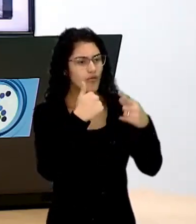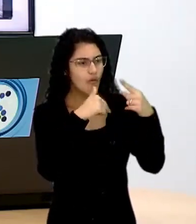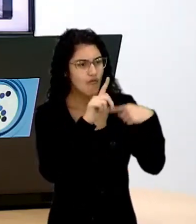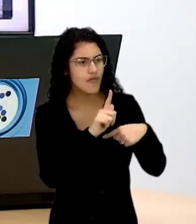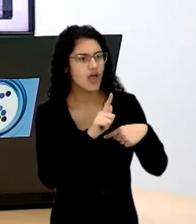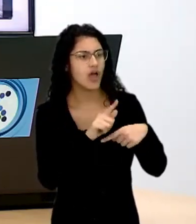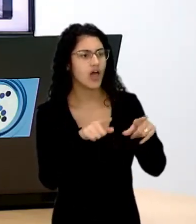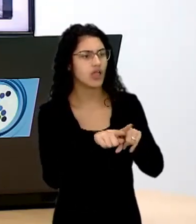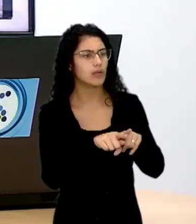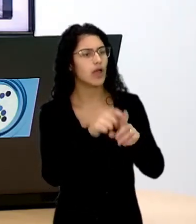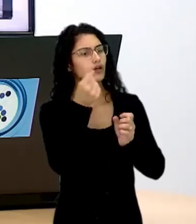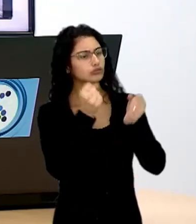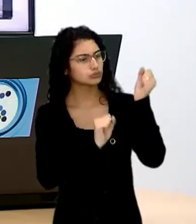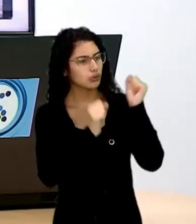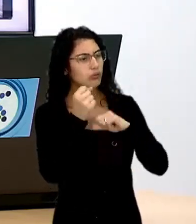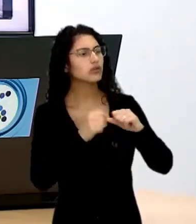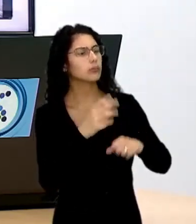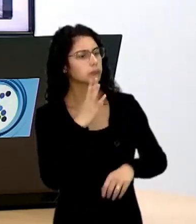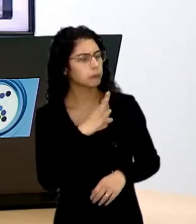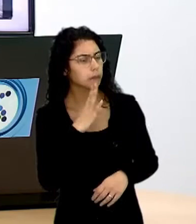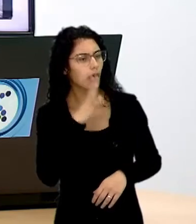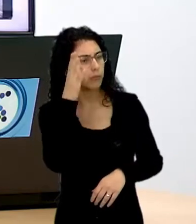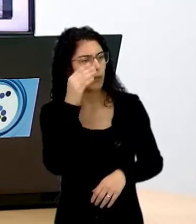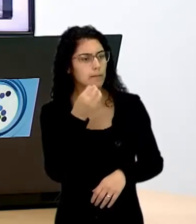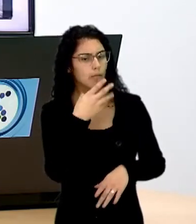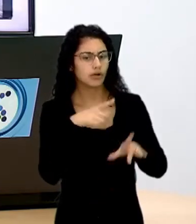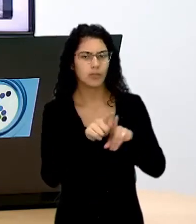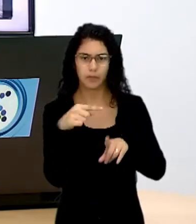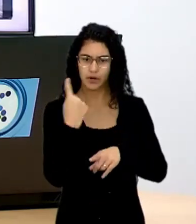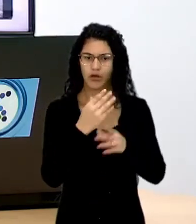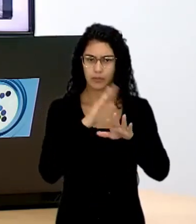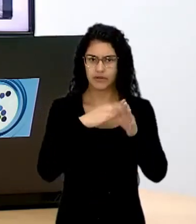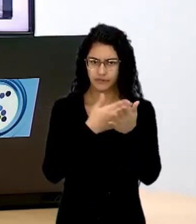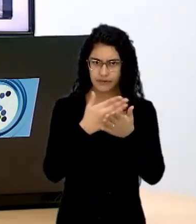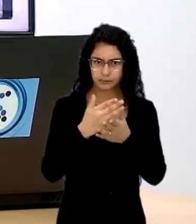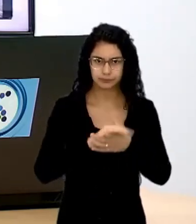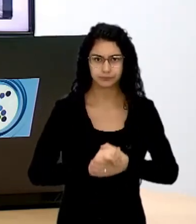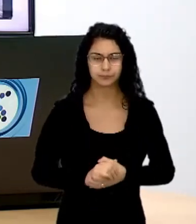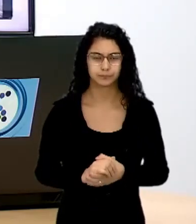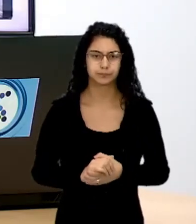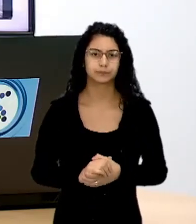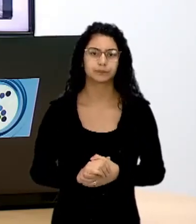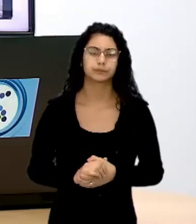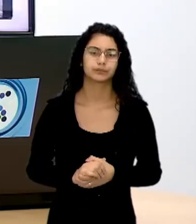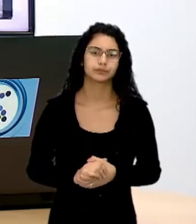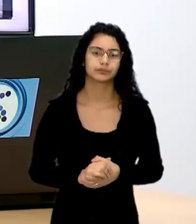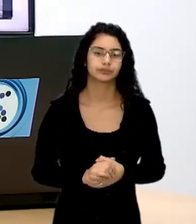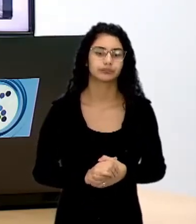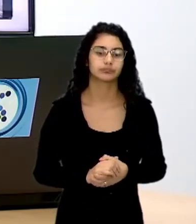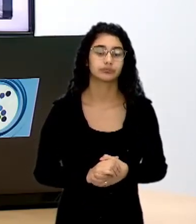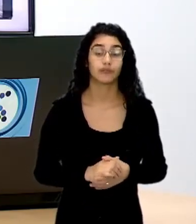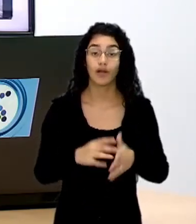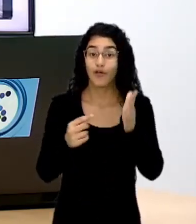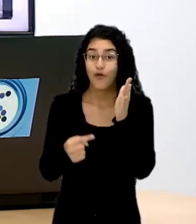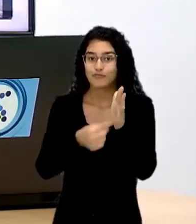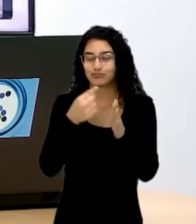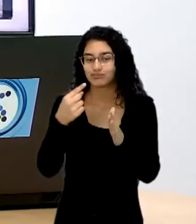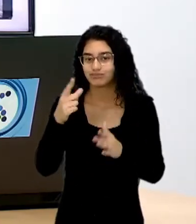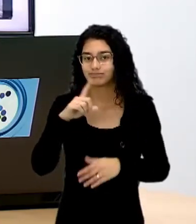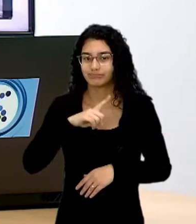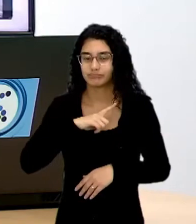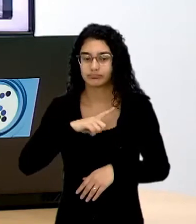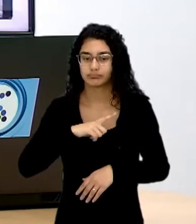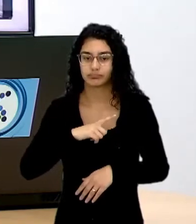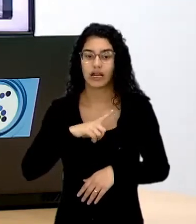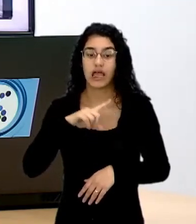de indústria, isso aí é muito bom, seria muito bom para a gente, vamos começar a fazer isso. E acontece, um dos elementos desse